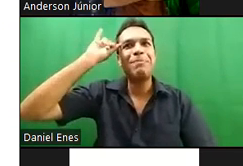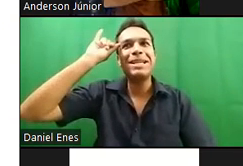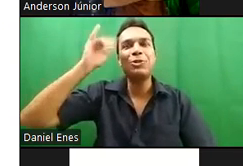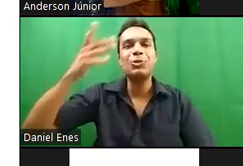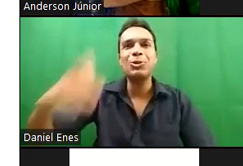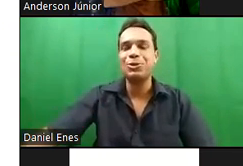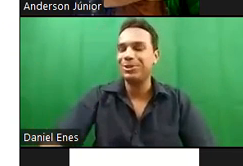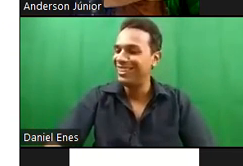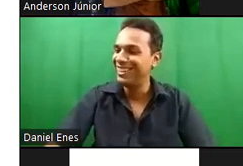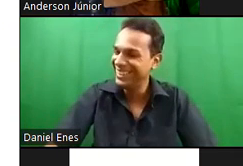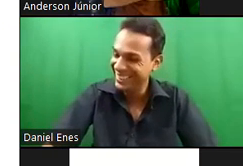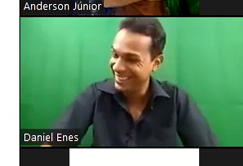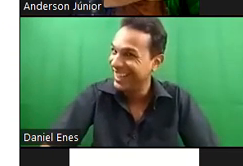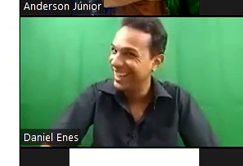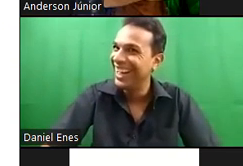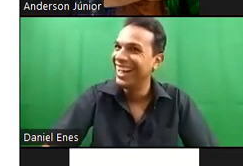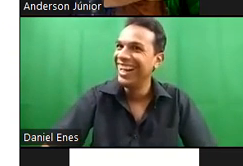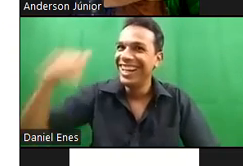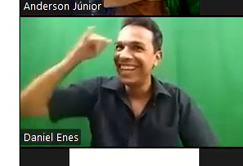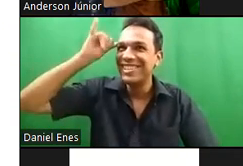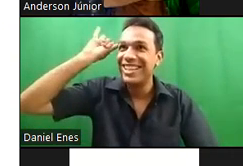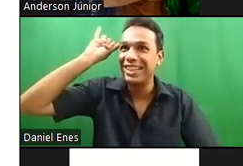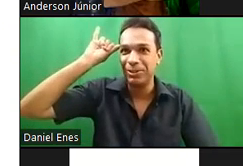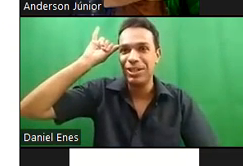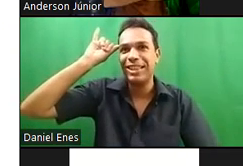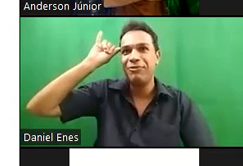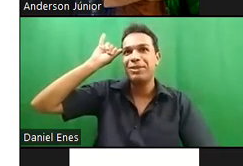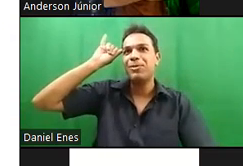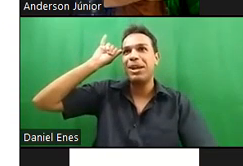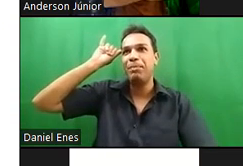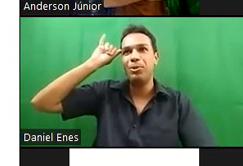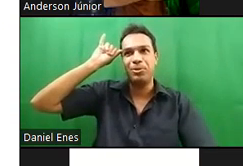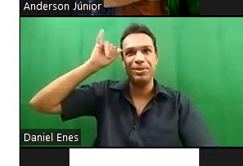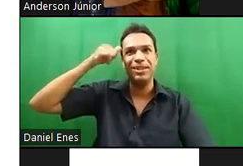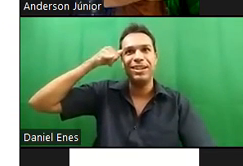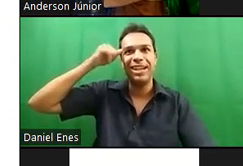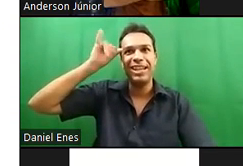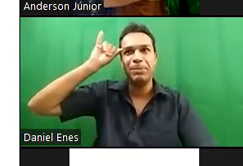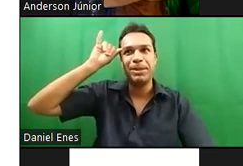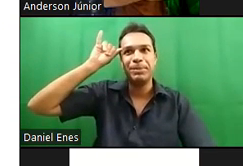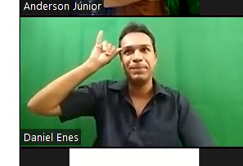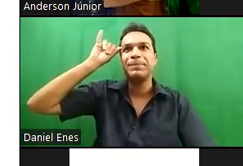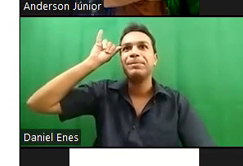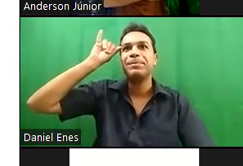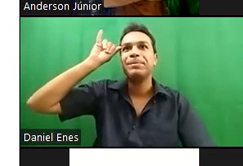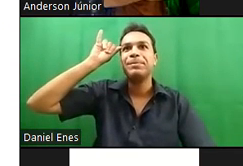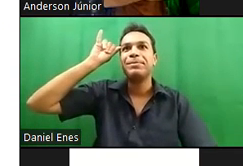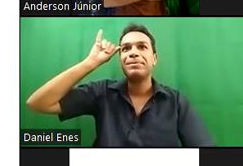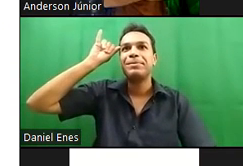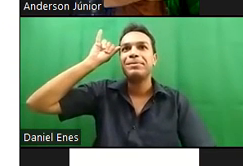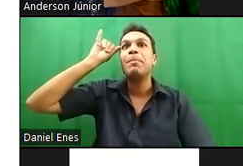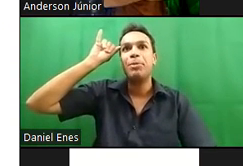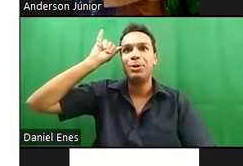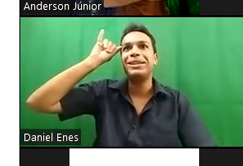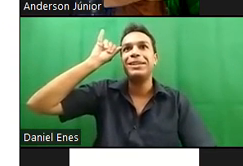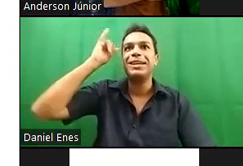é preguiçoso. O que é isso aqui? Eu tinha até feito agora há pouco. Quem lembra? É boi, eu